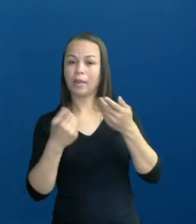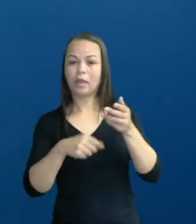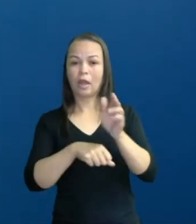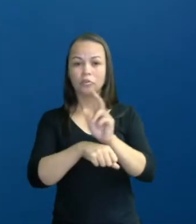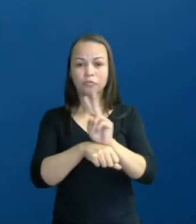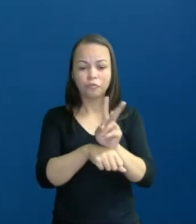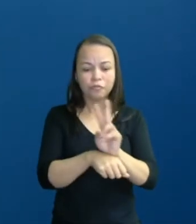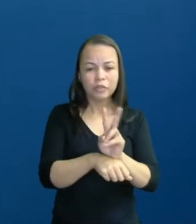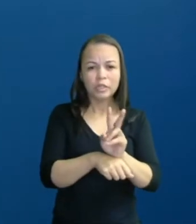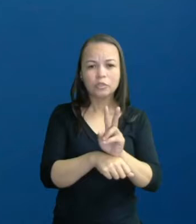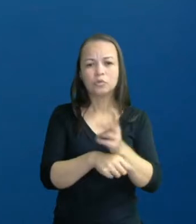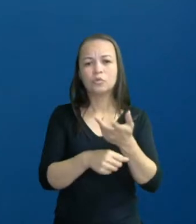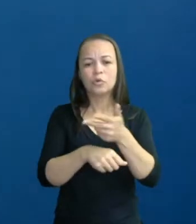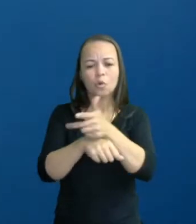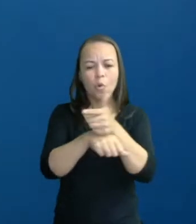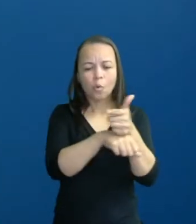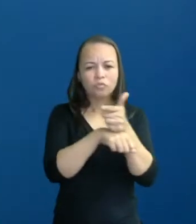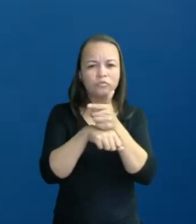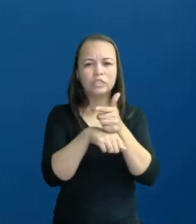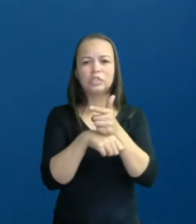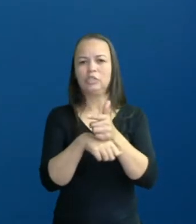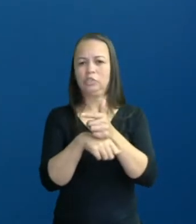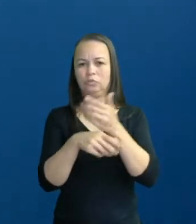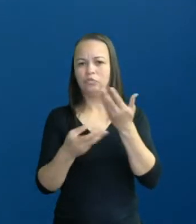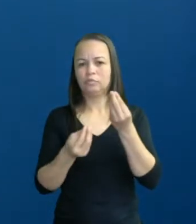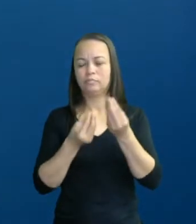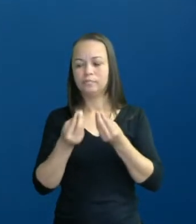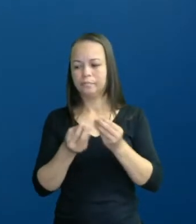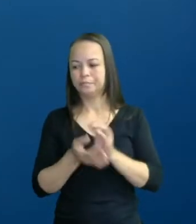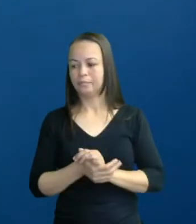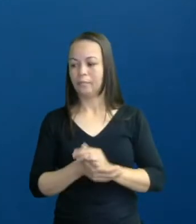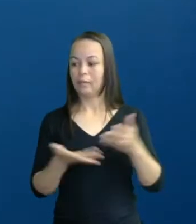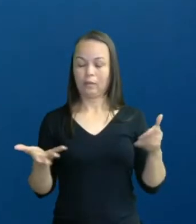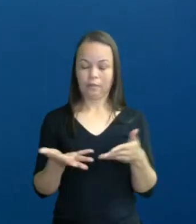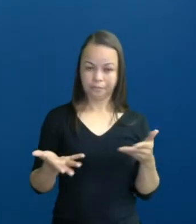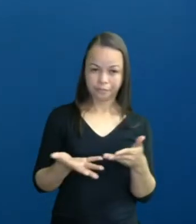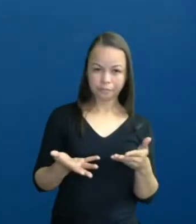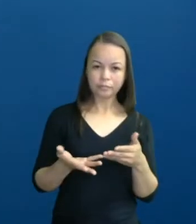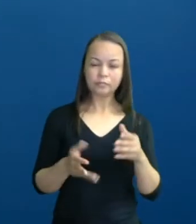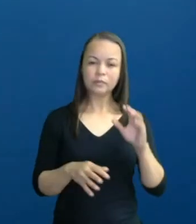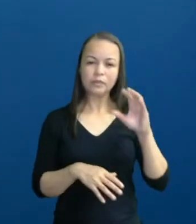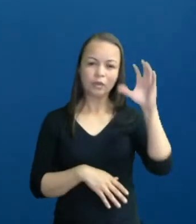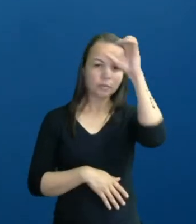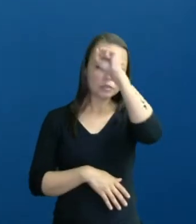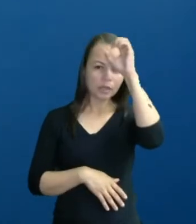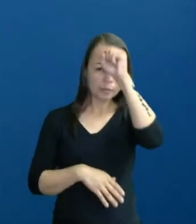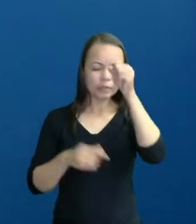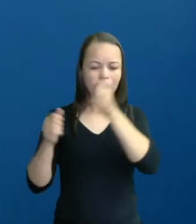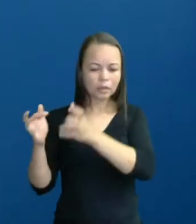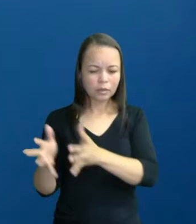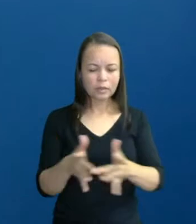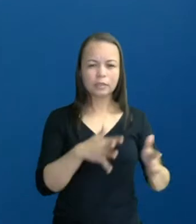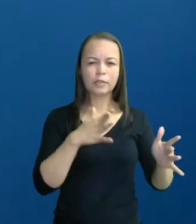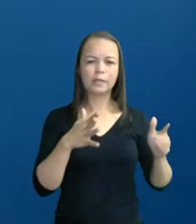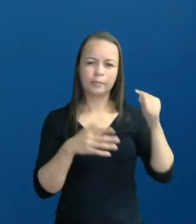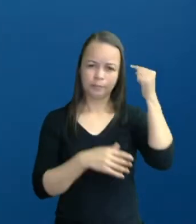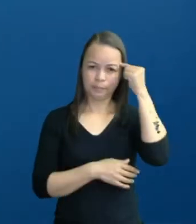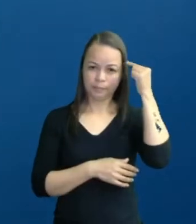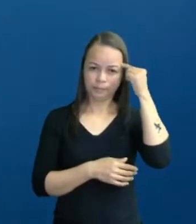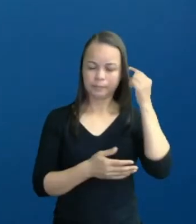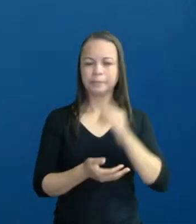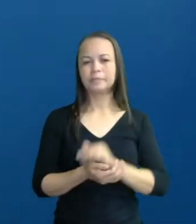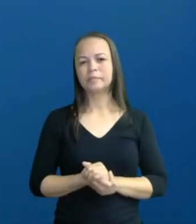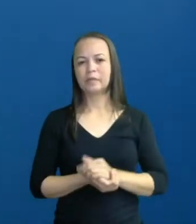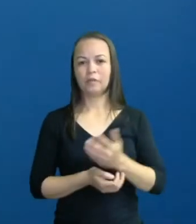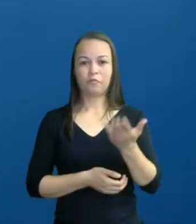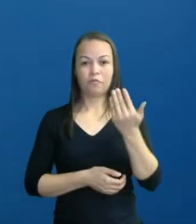veja só, à frente do seu tempo. Mas aí a gente vai aprender várias coisas dentro dessa linha, tá? De pensamento. Vamos lá?